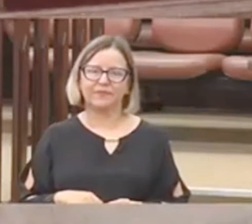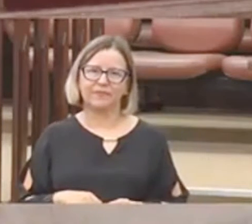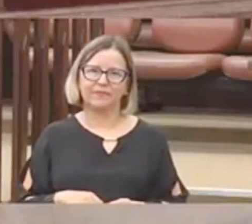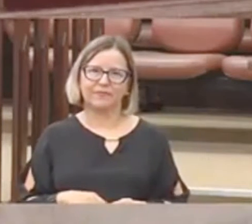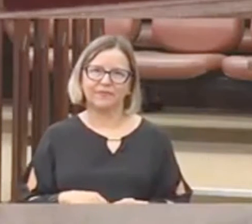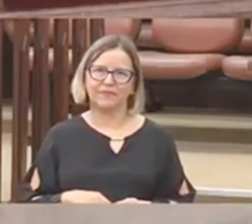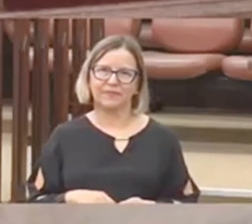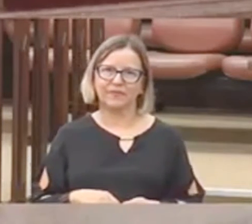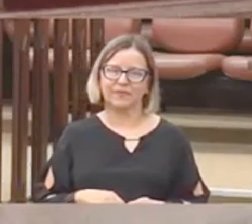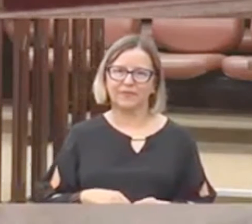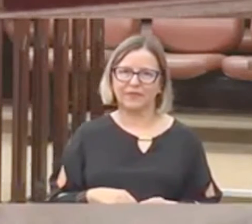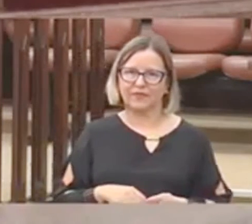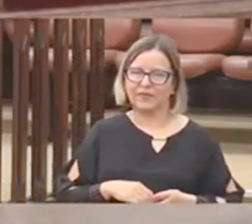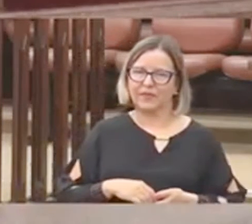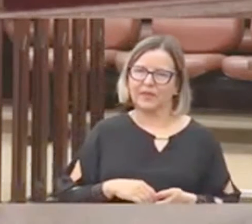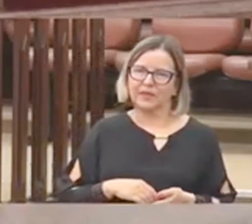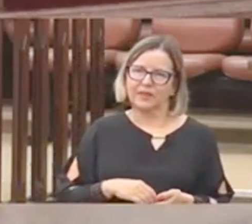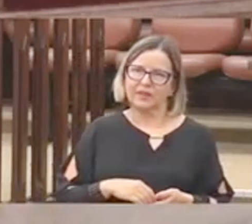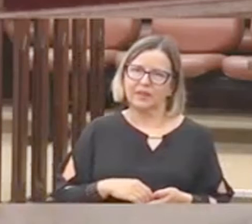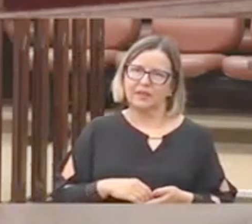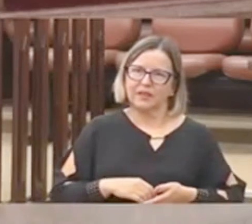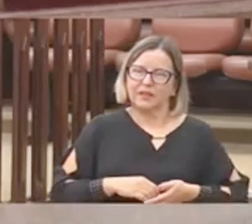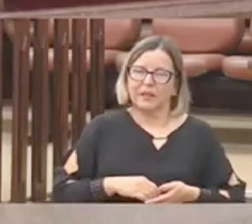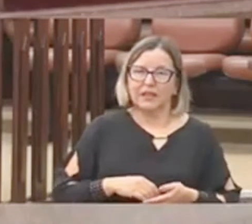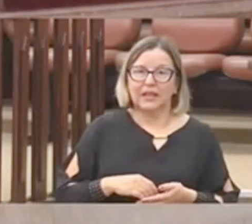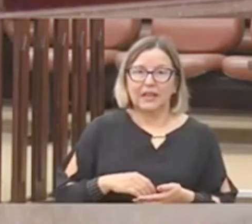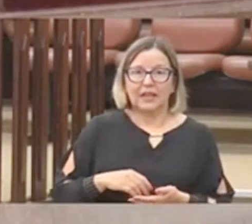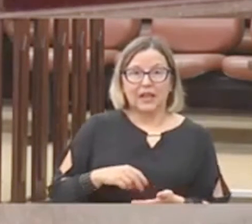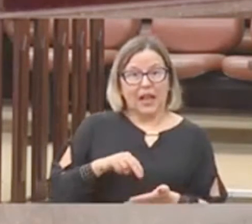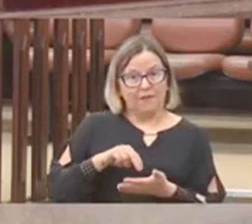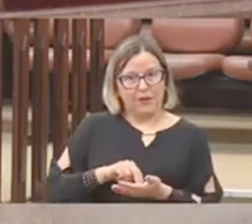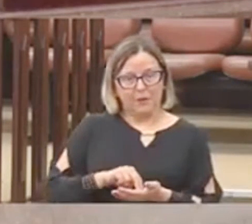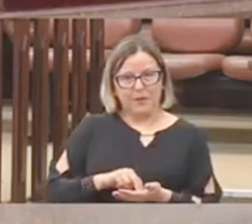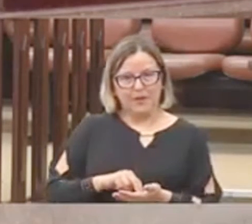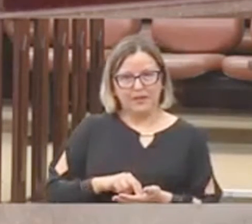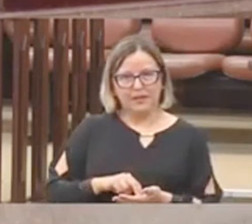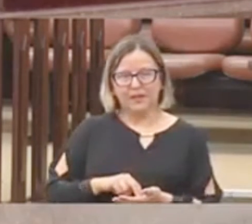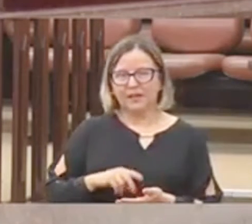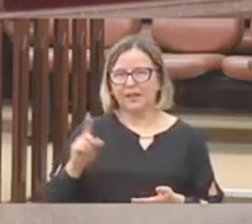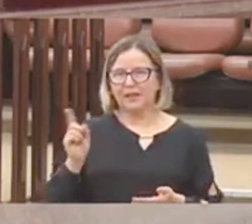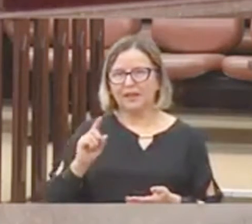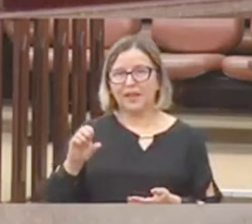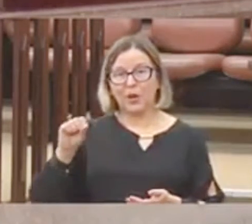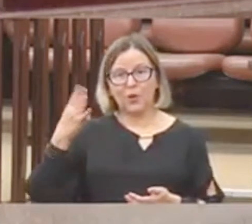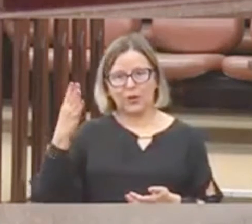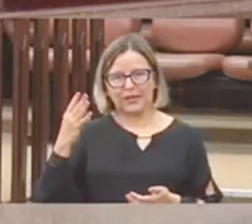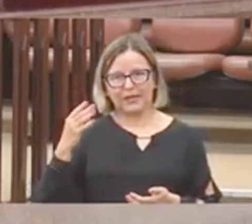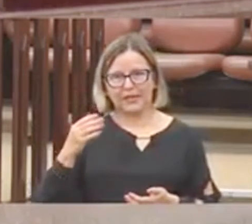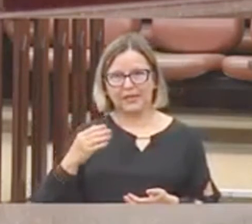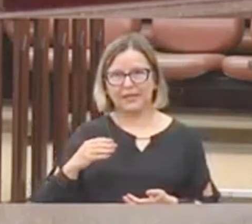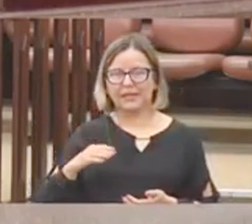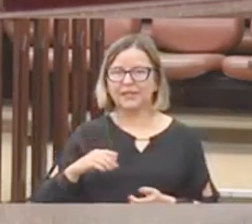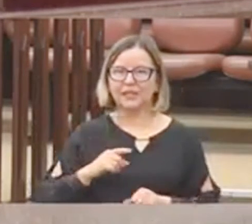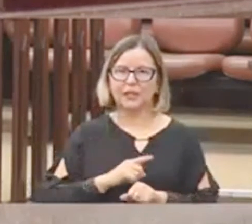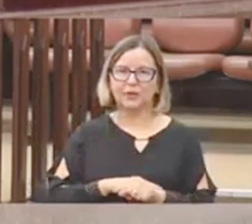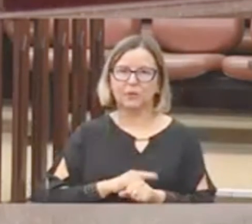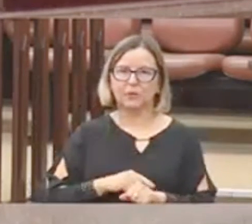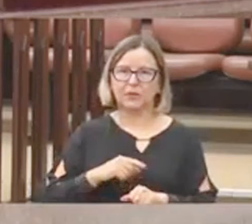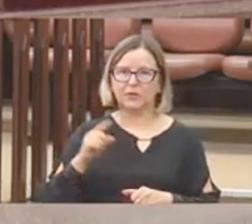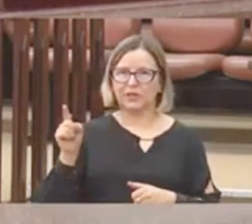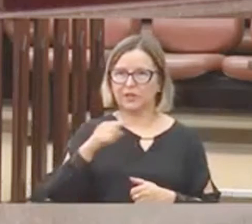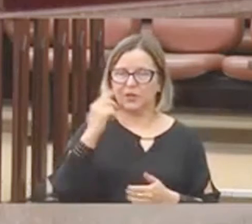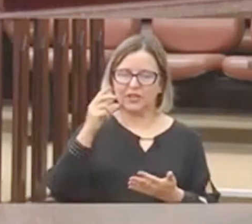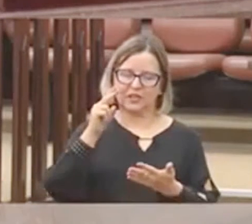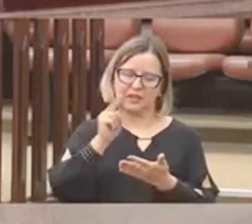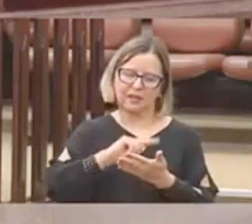Resistência não pode ser alcançada lendo um livro, ouvindo um sermão, ou até fazendo uma